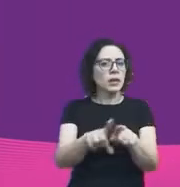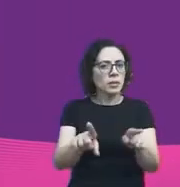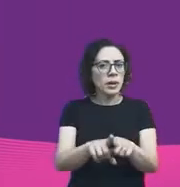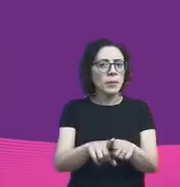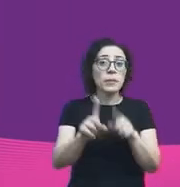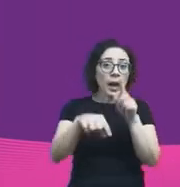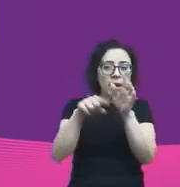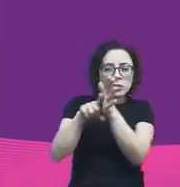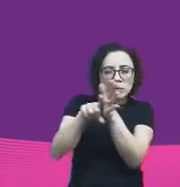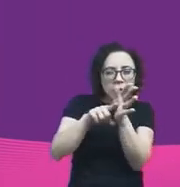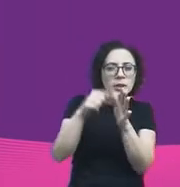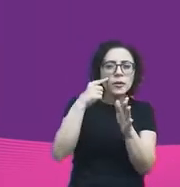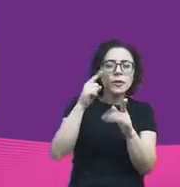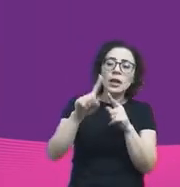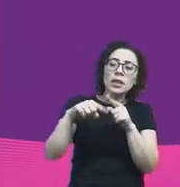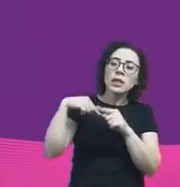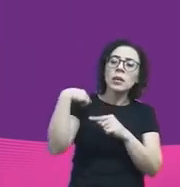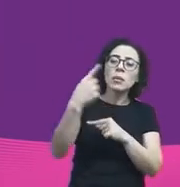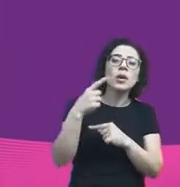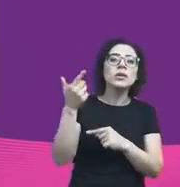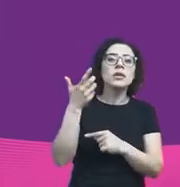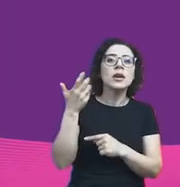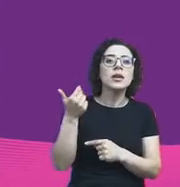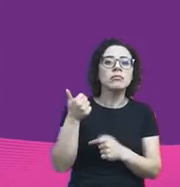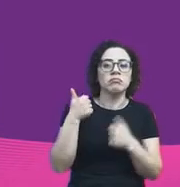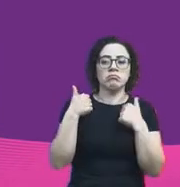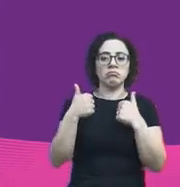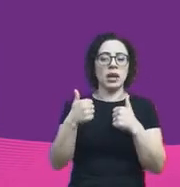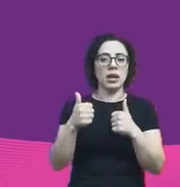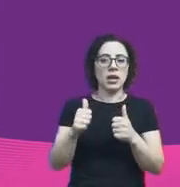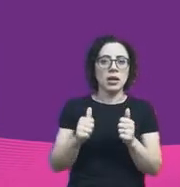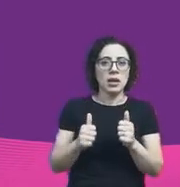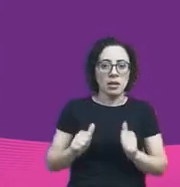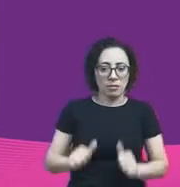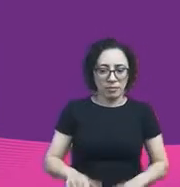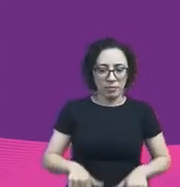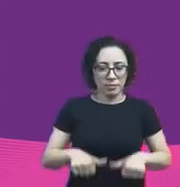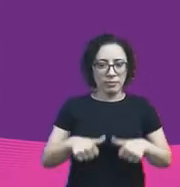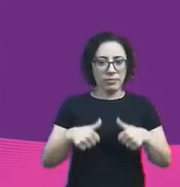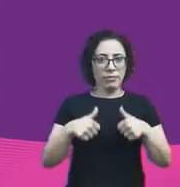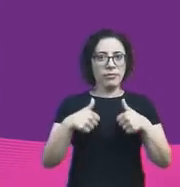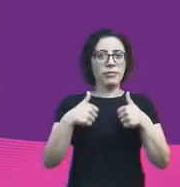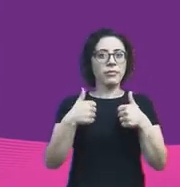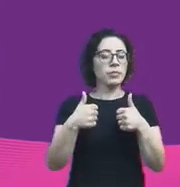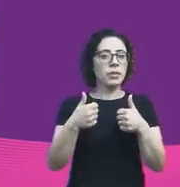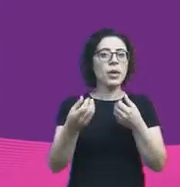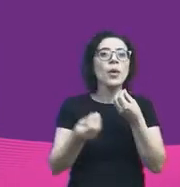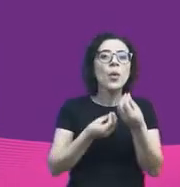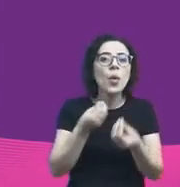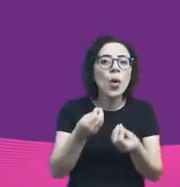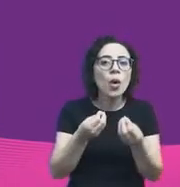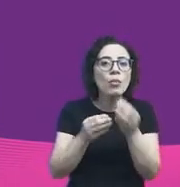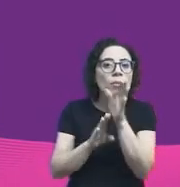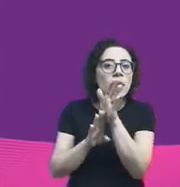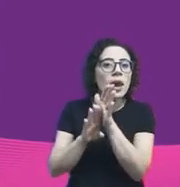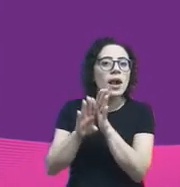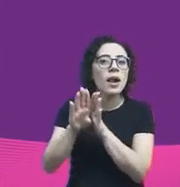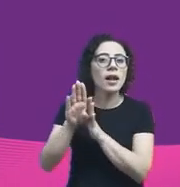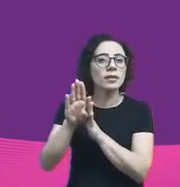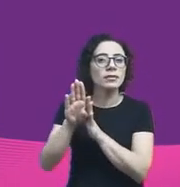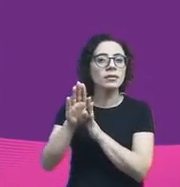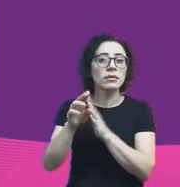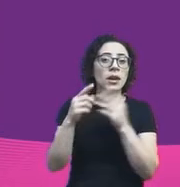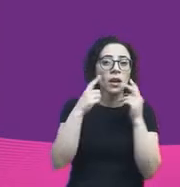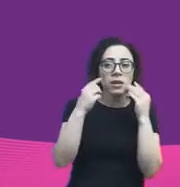permanência, até em trauma, que é aqui nesse quadro, a empatia e